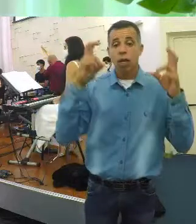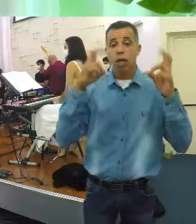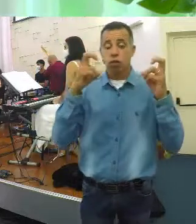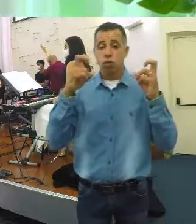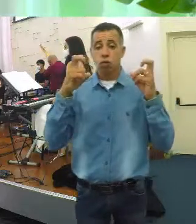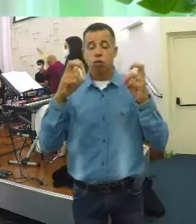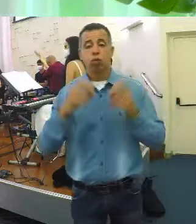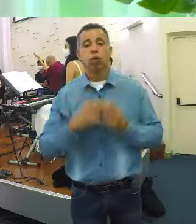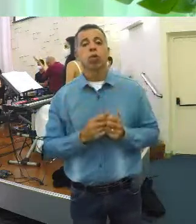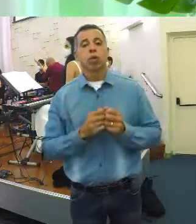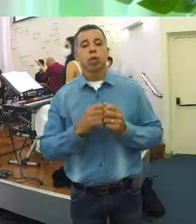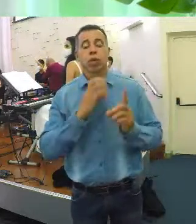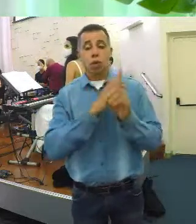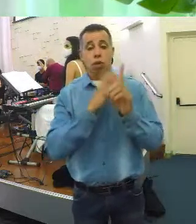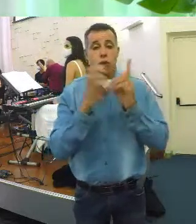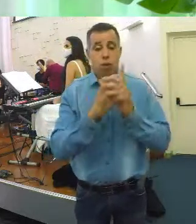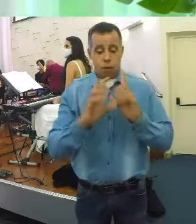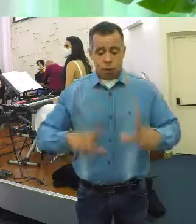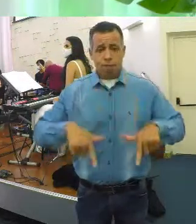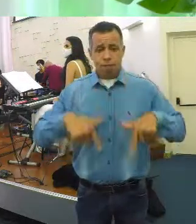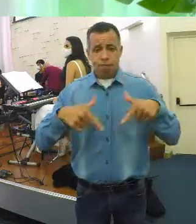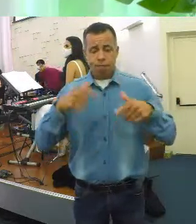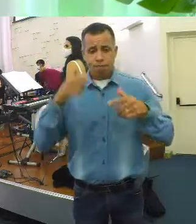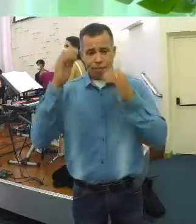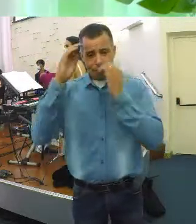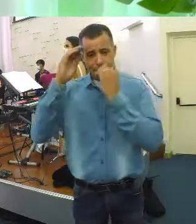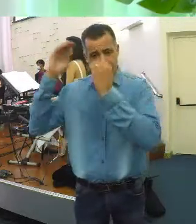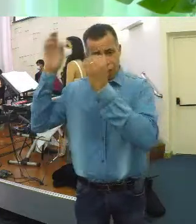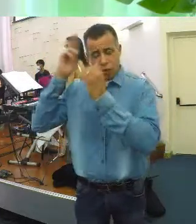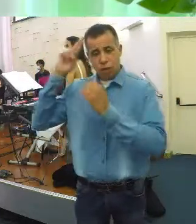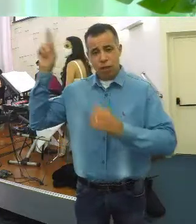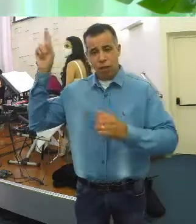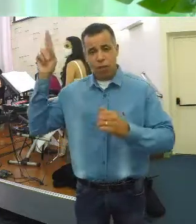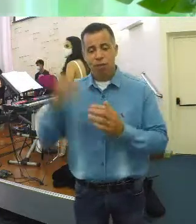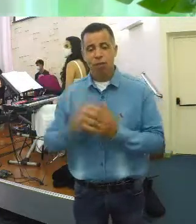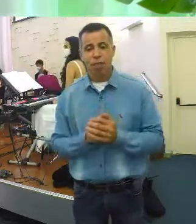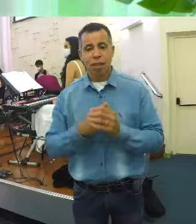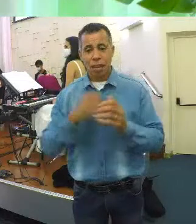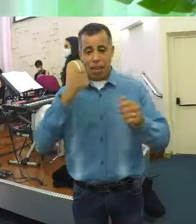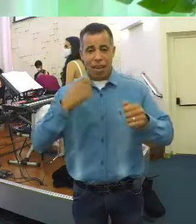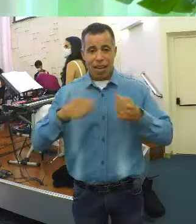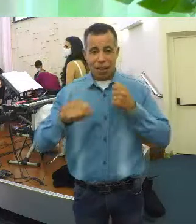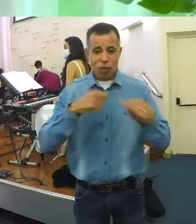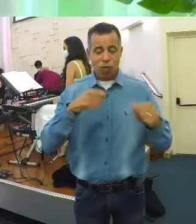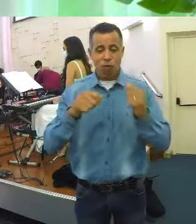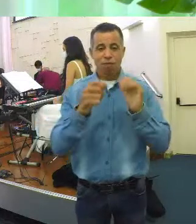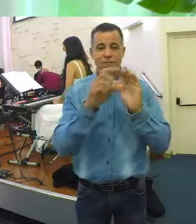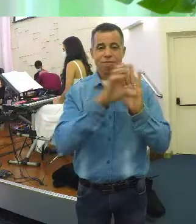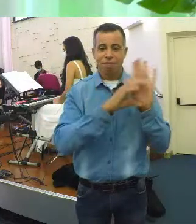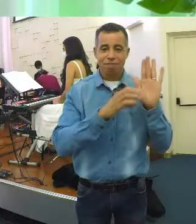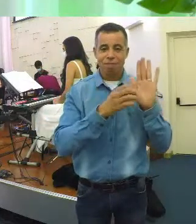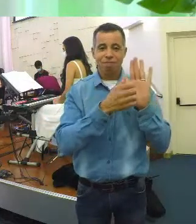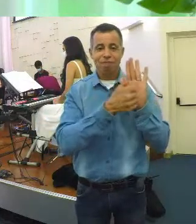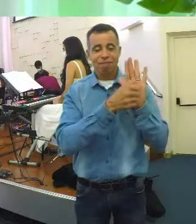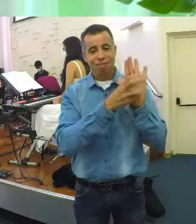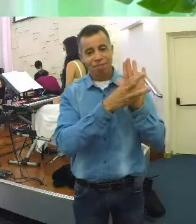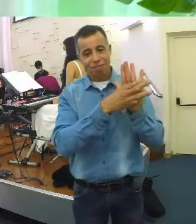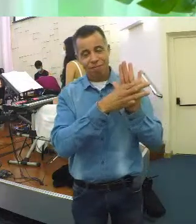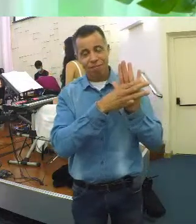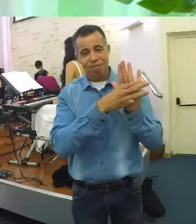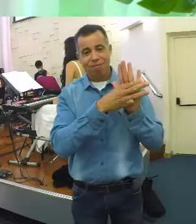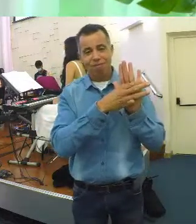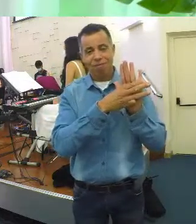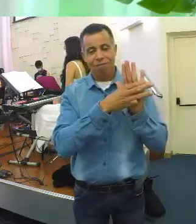desse culto em ação de graças ao Senhor. Atos capítulo 13, a partir do